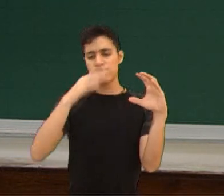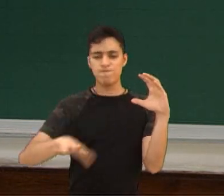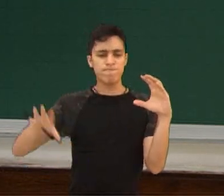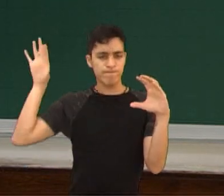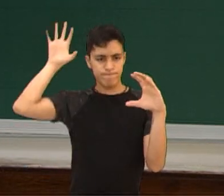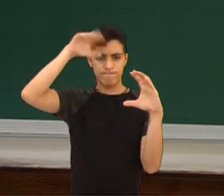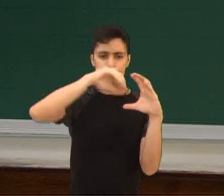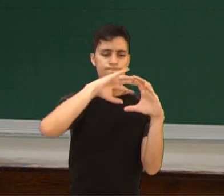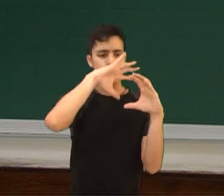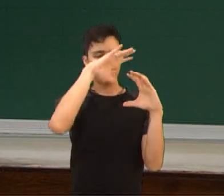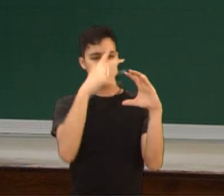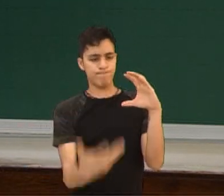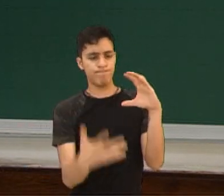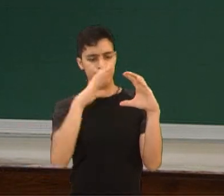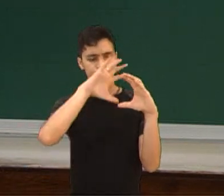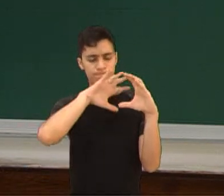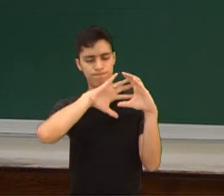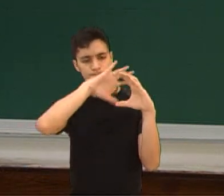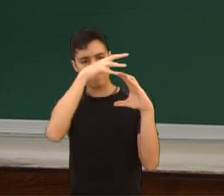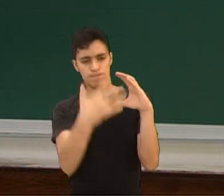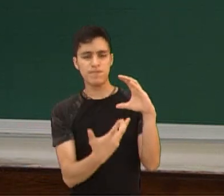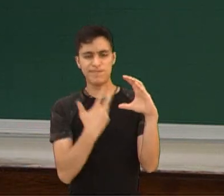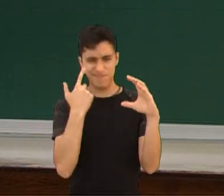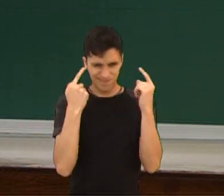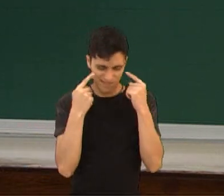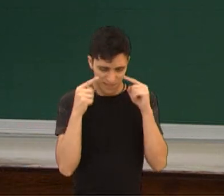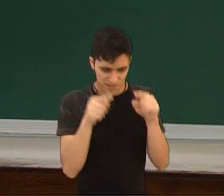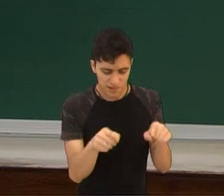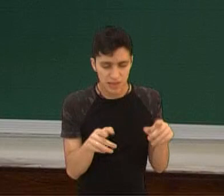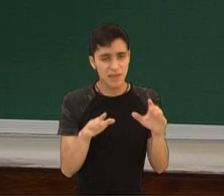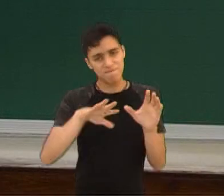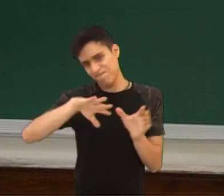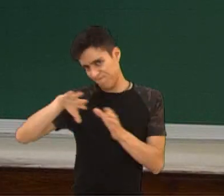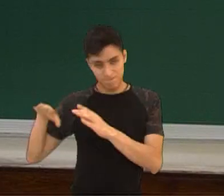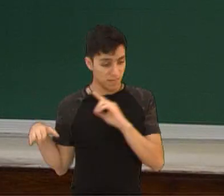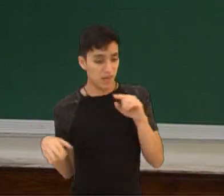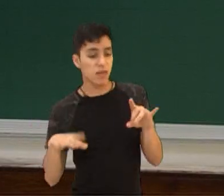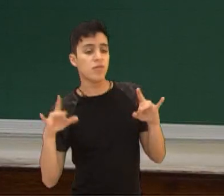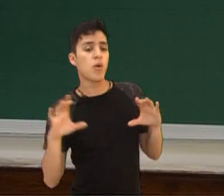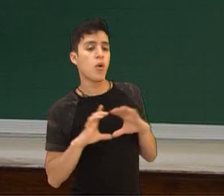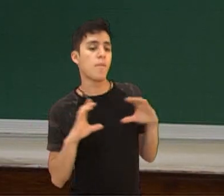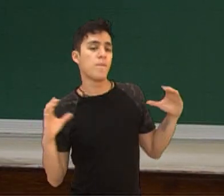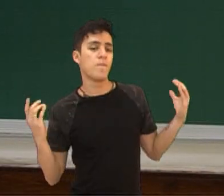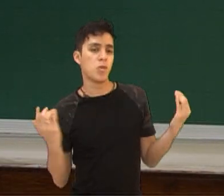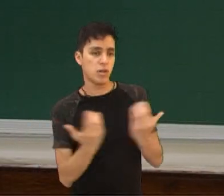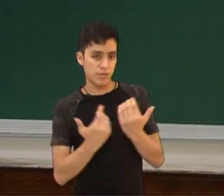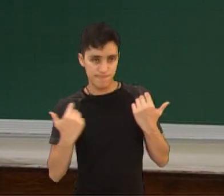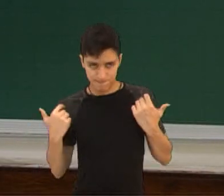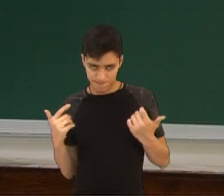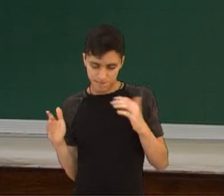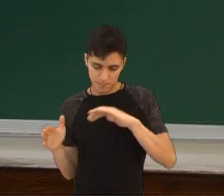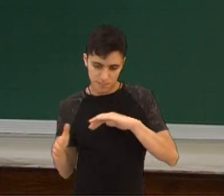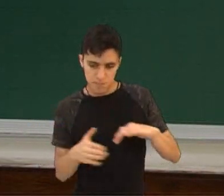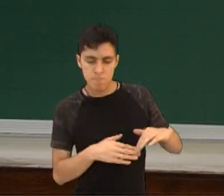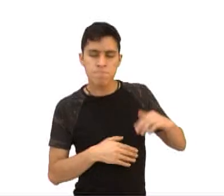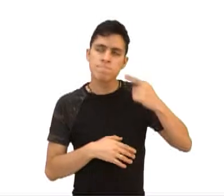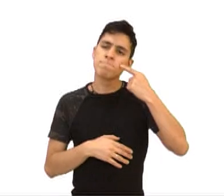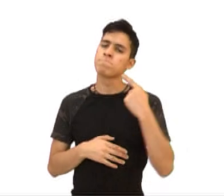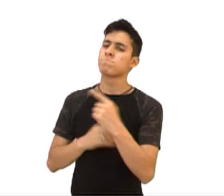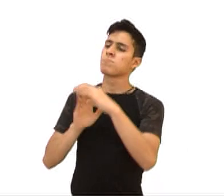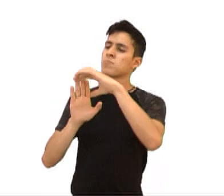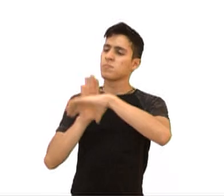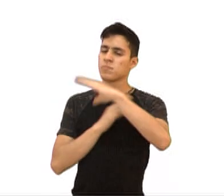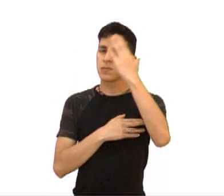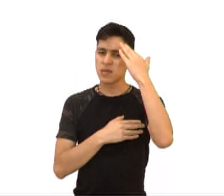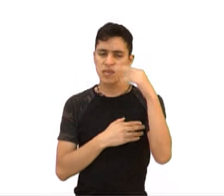enfim. Então, eu estou falando aqui apenas de seres vivos, então é uma comunidade. Próximo conceito que é importante relembrar,